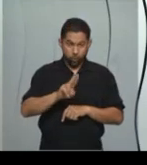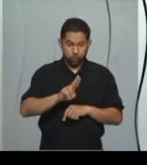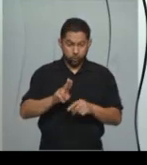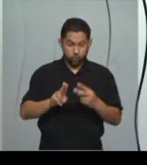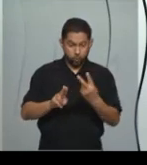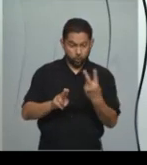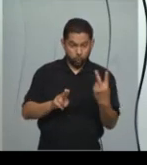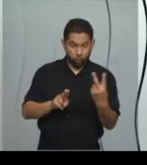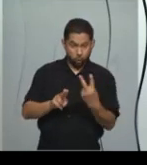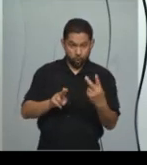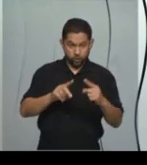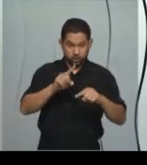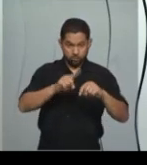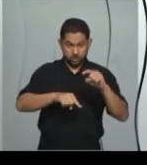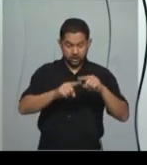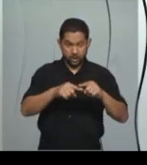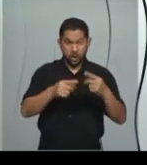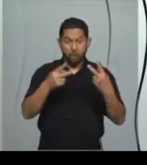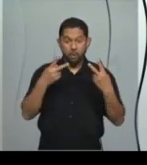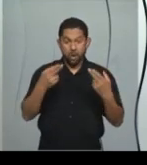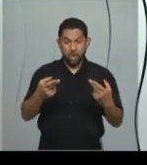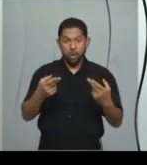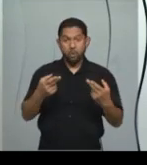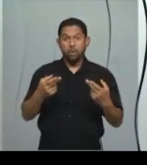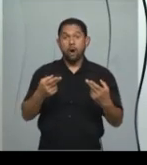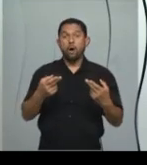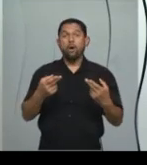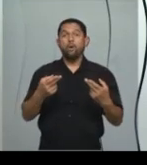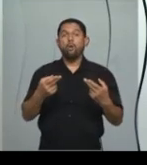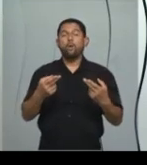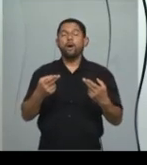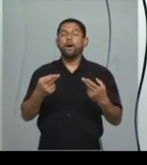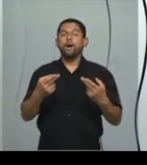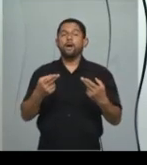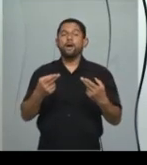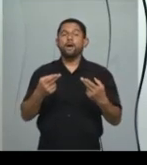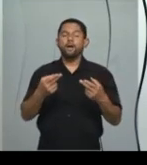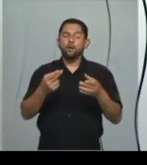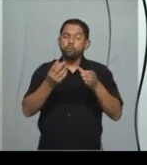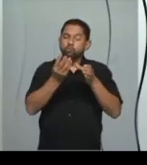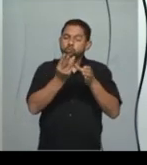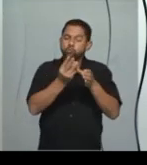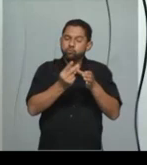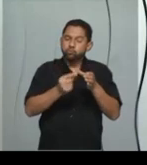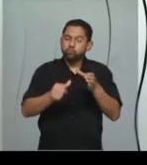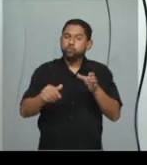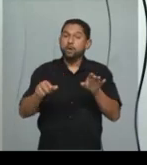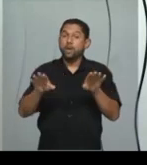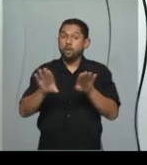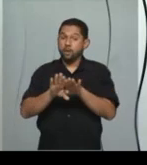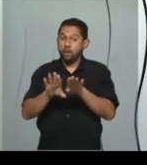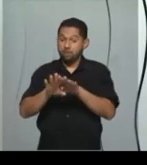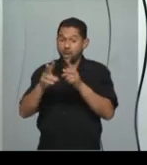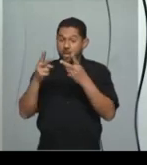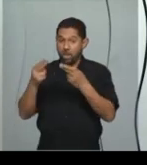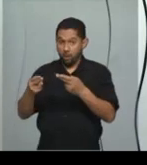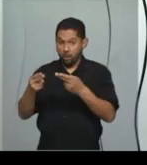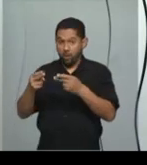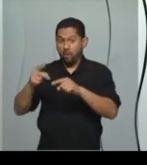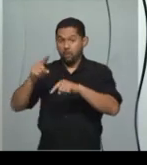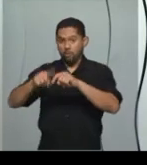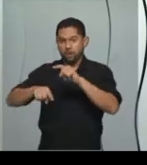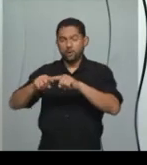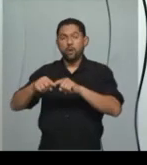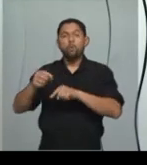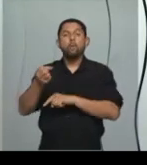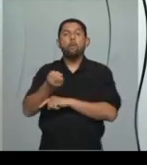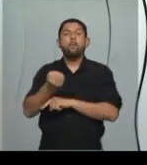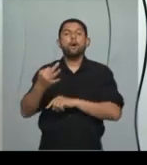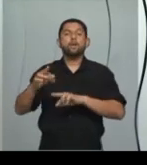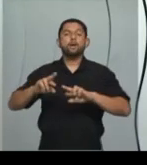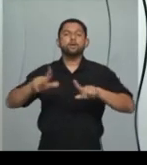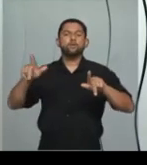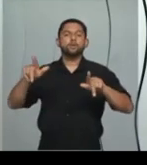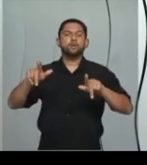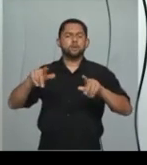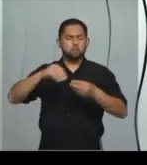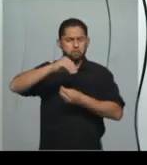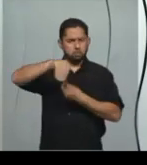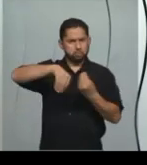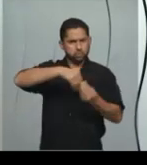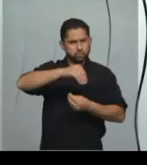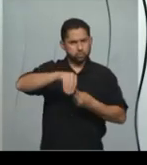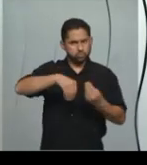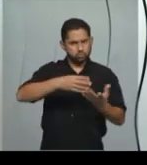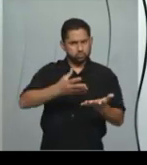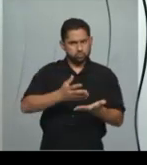com os mesmos solventes, os mesmos solutos, porém em quantidades diferentes, e faço essa mistura entre os